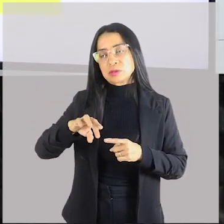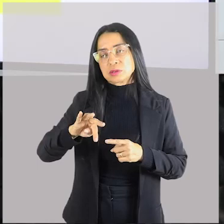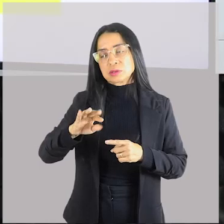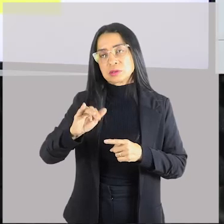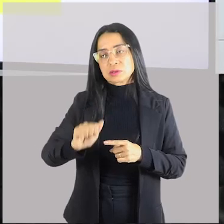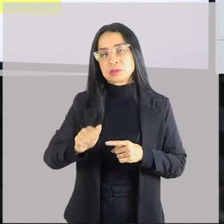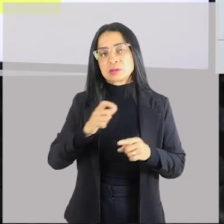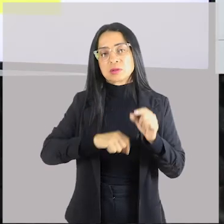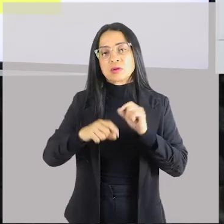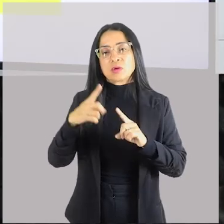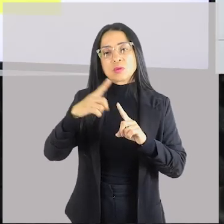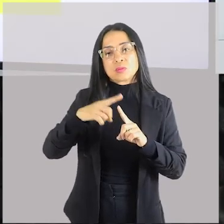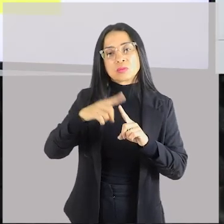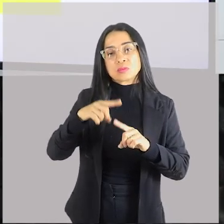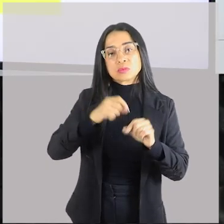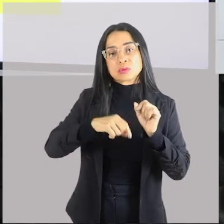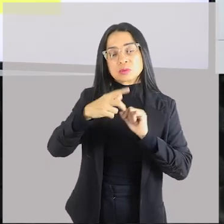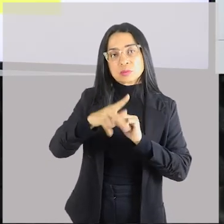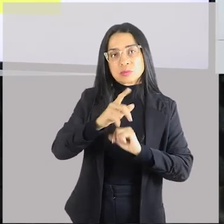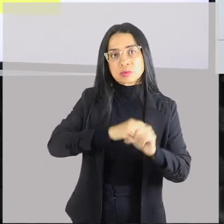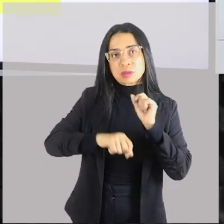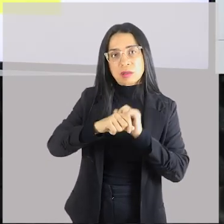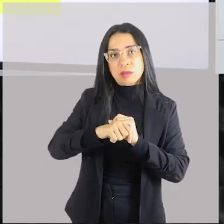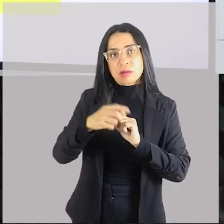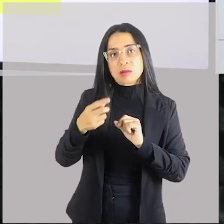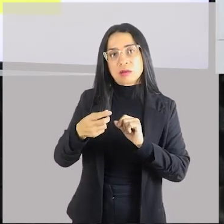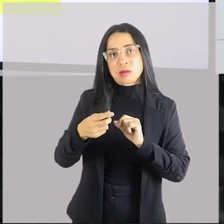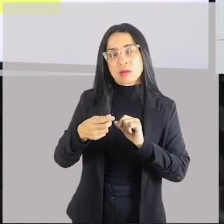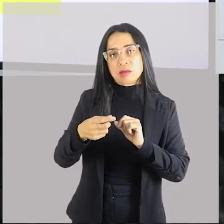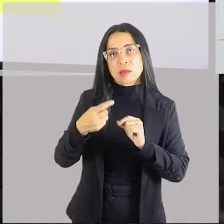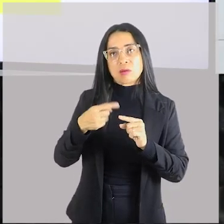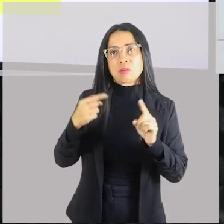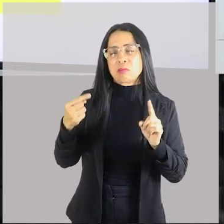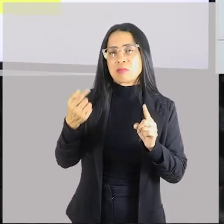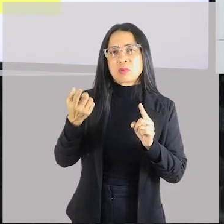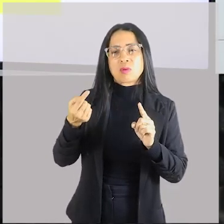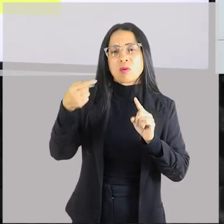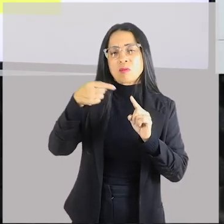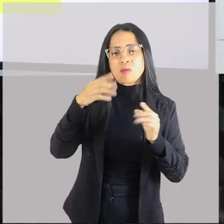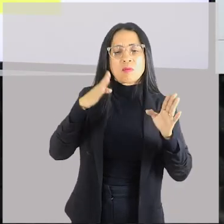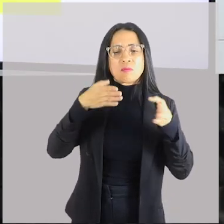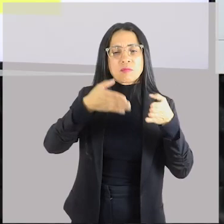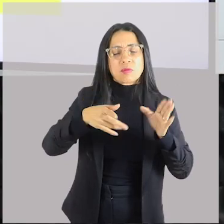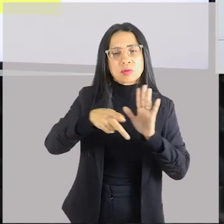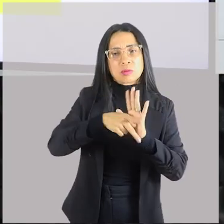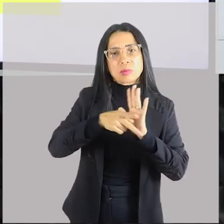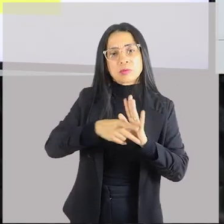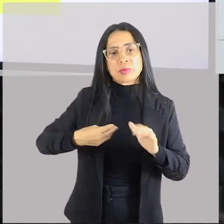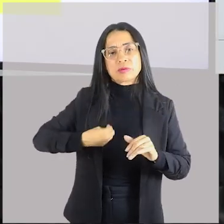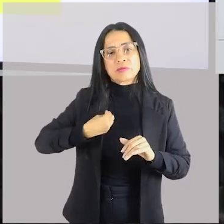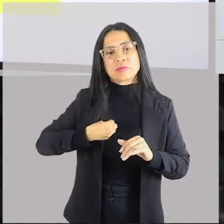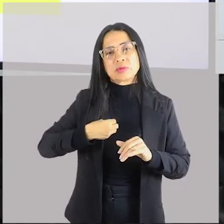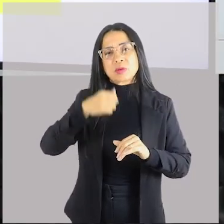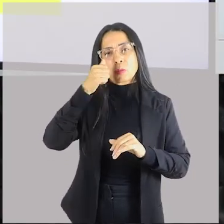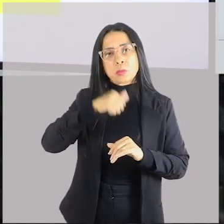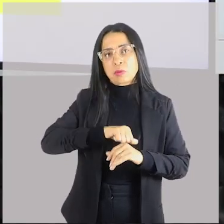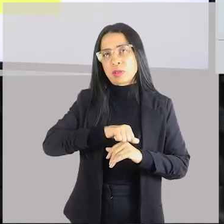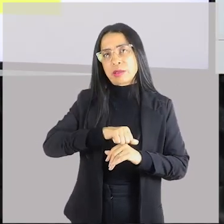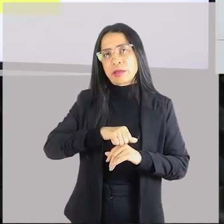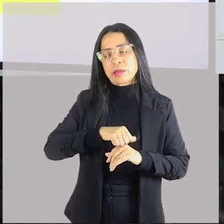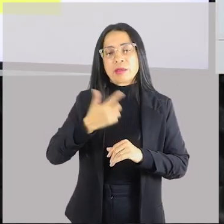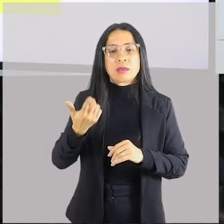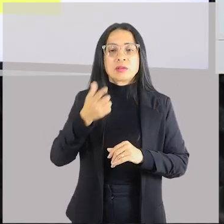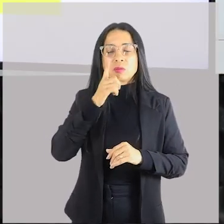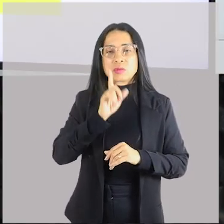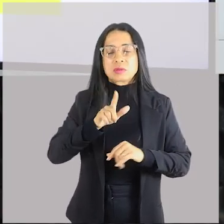dela em função da própria vida mulher sozinha numa época não podia trabalhar não casou então uma tristeza muito grande nas obras dela